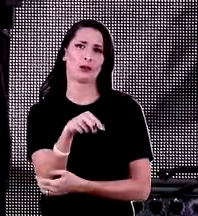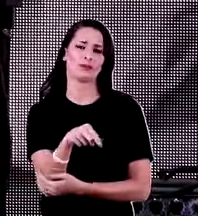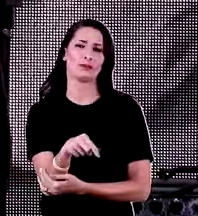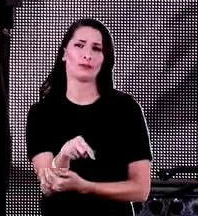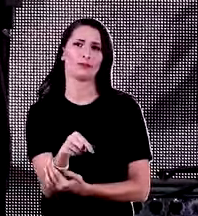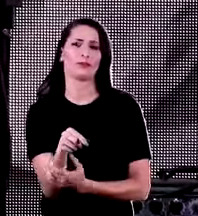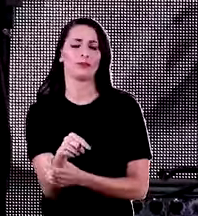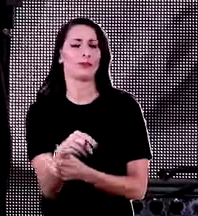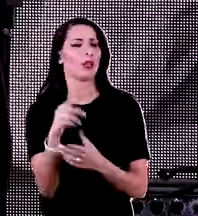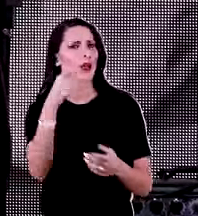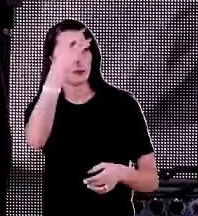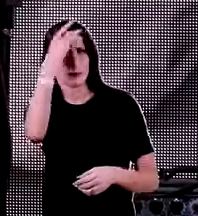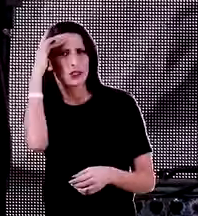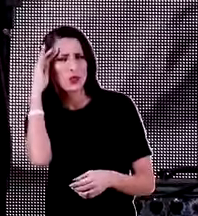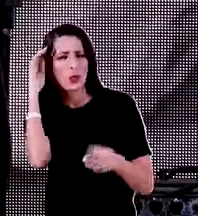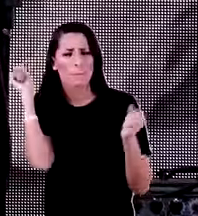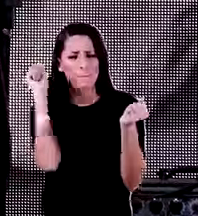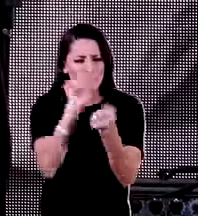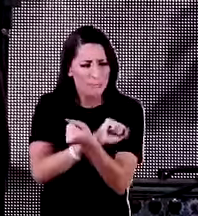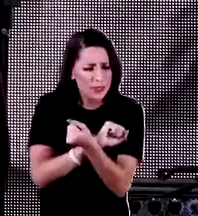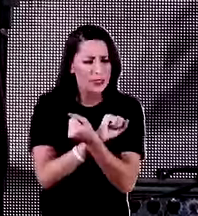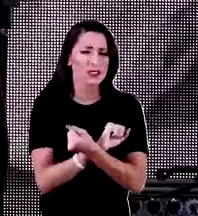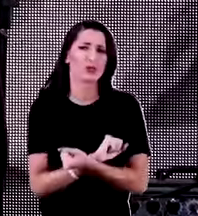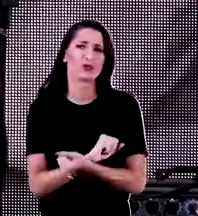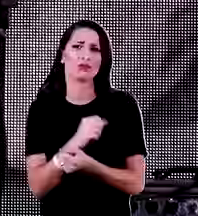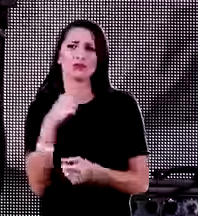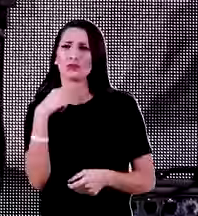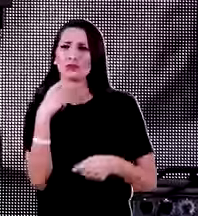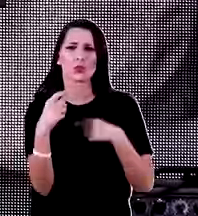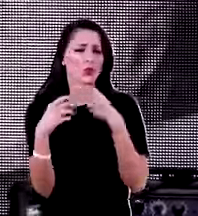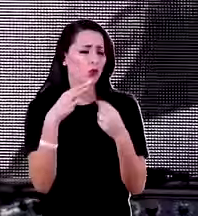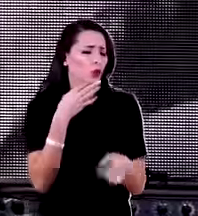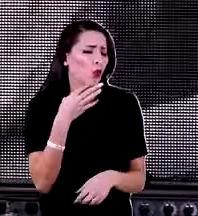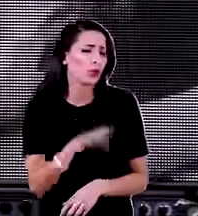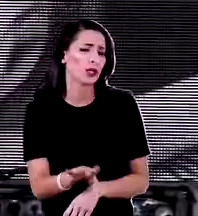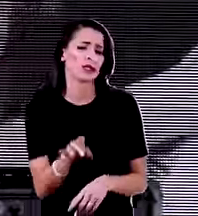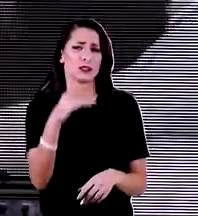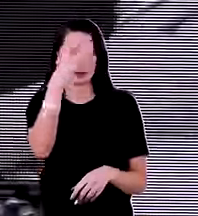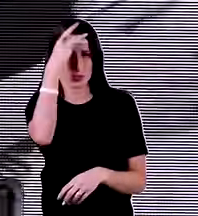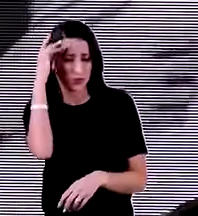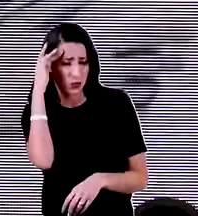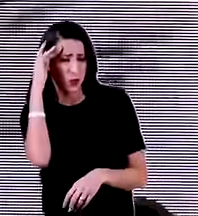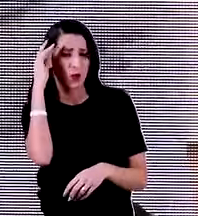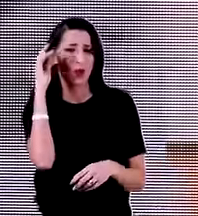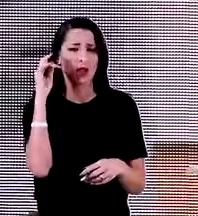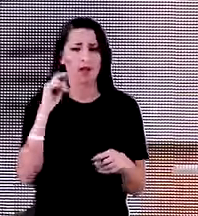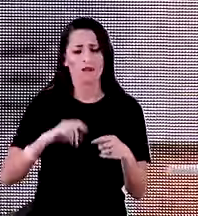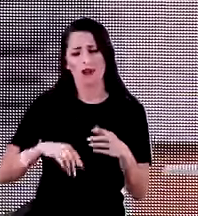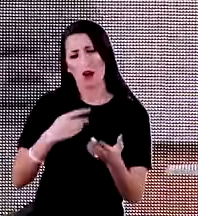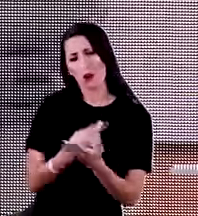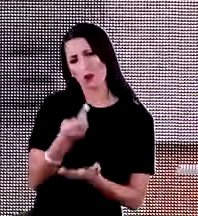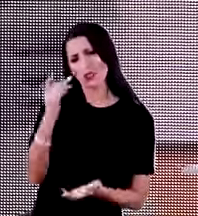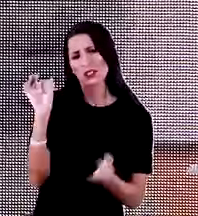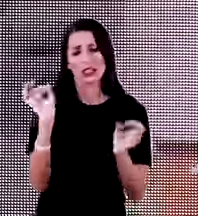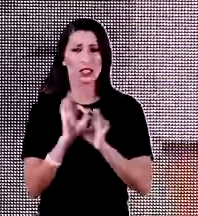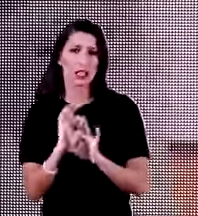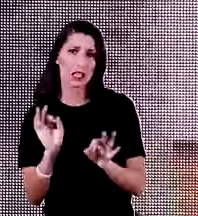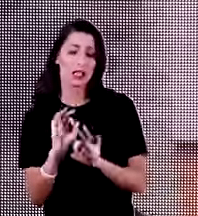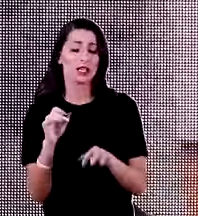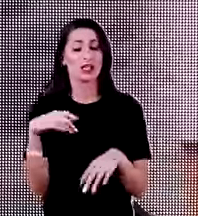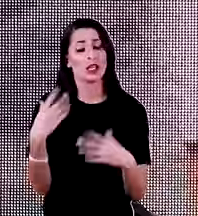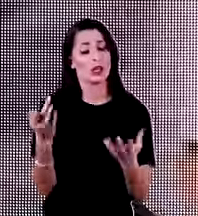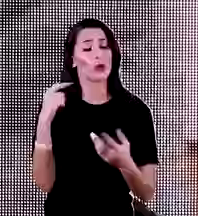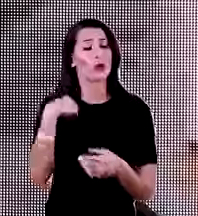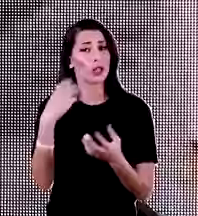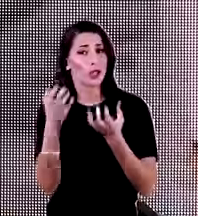que está preso, de alguém que não conhece o que vai acontecer. Hoje eu não quero que você se ponha na posição de alguém que ninguém me ajuda, minhas amigas se esqueceram